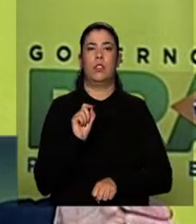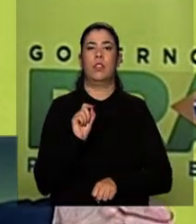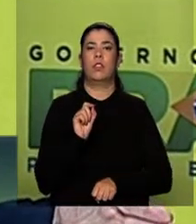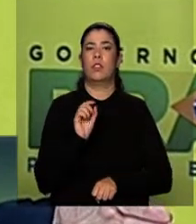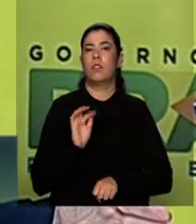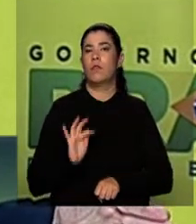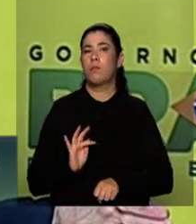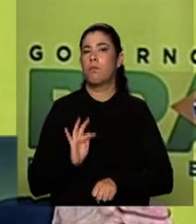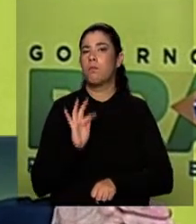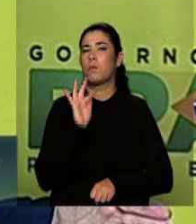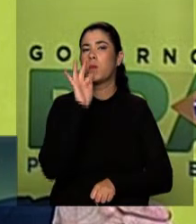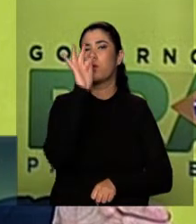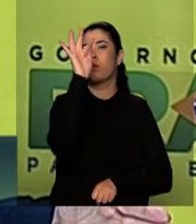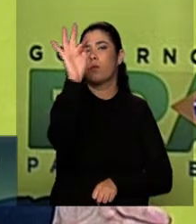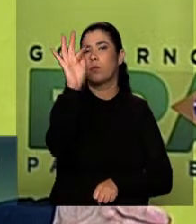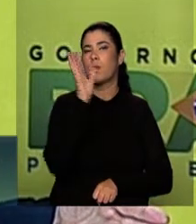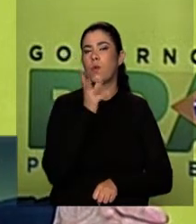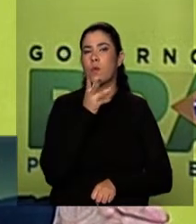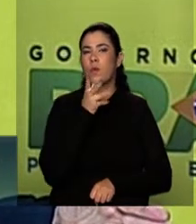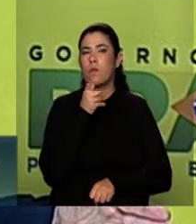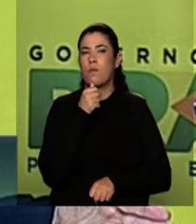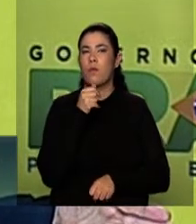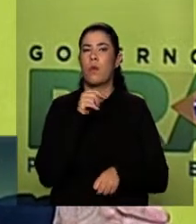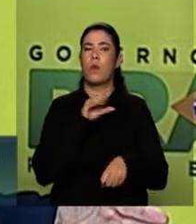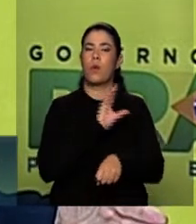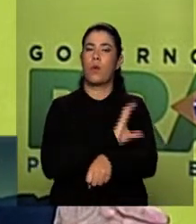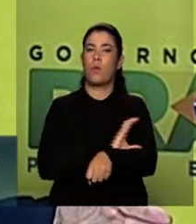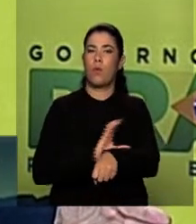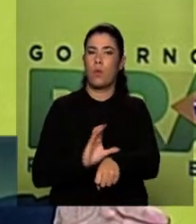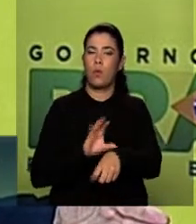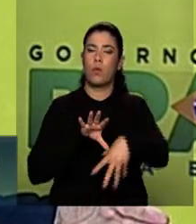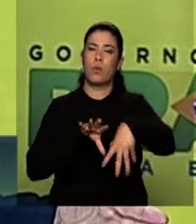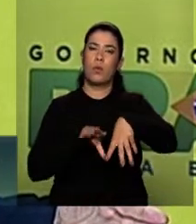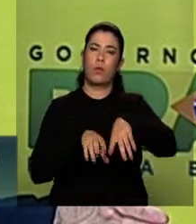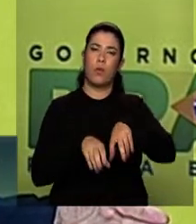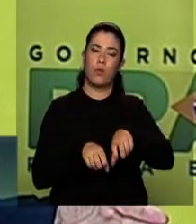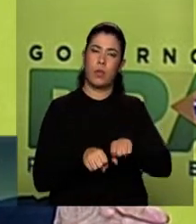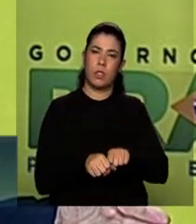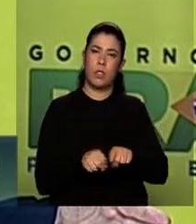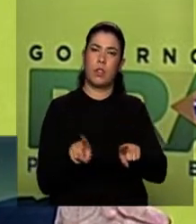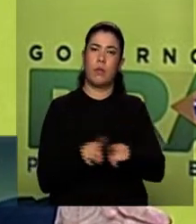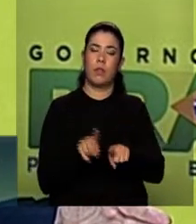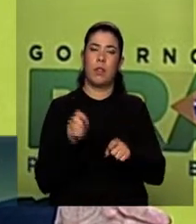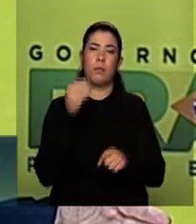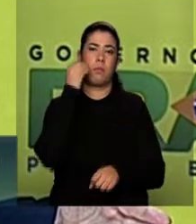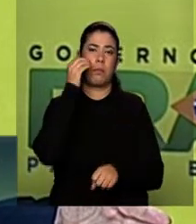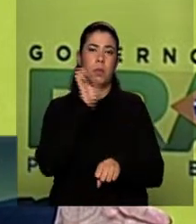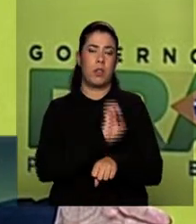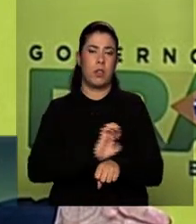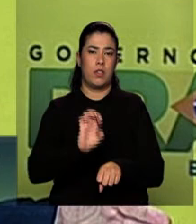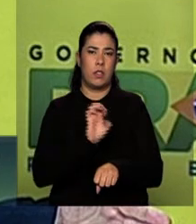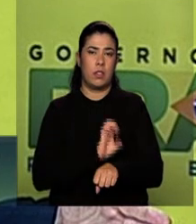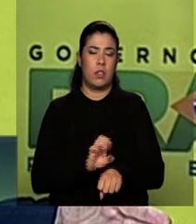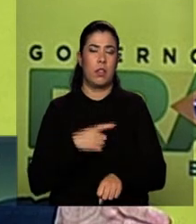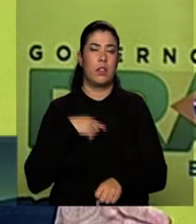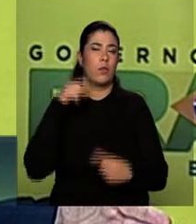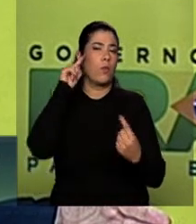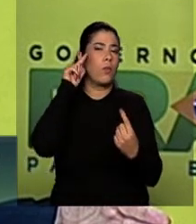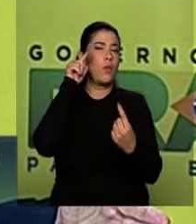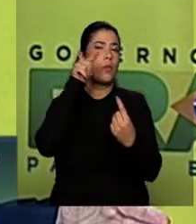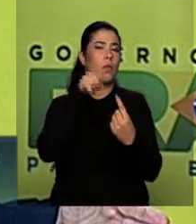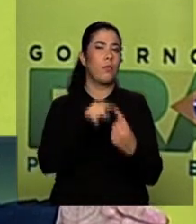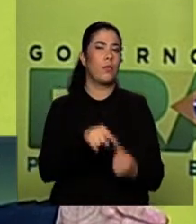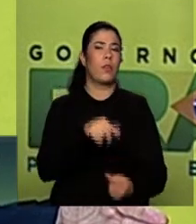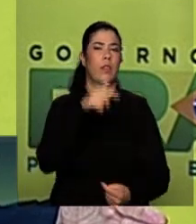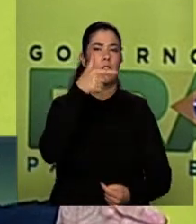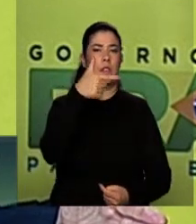estendida no tempo, né? Porque são 6 anos de curso, mais os anos de residência. Então, essa meta final, que é lá em 2026, ela tem que